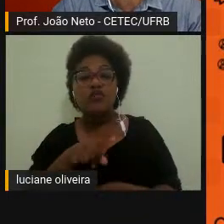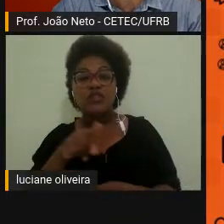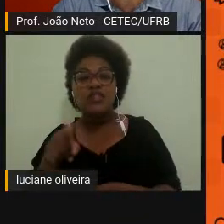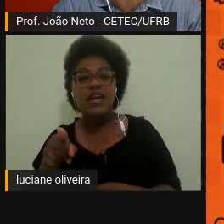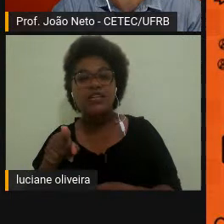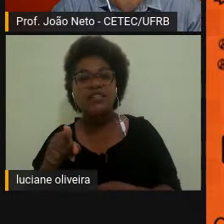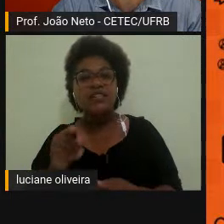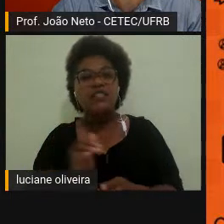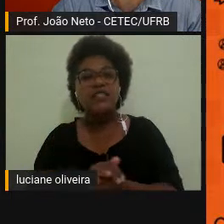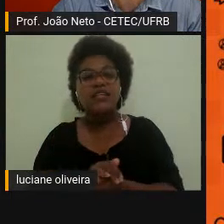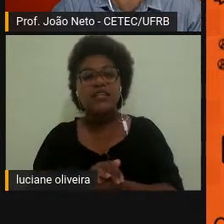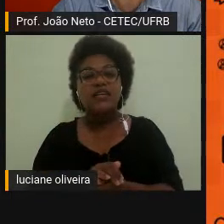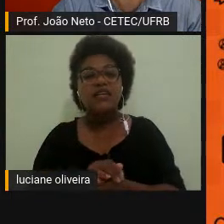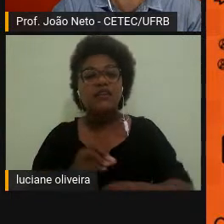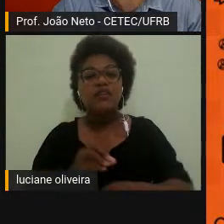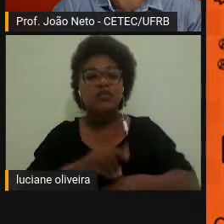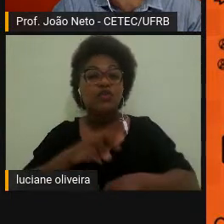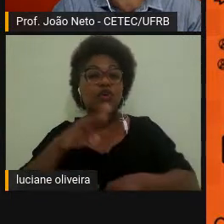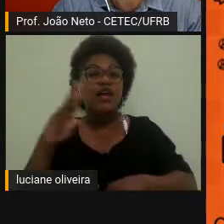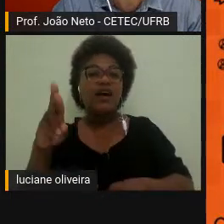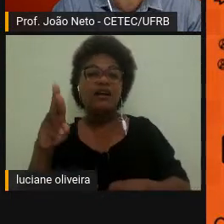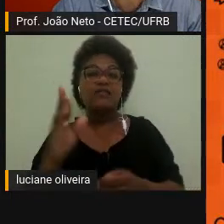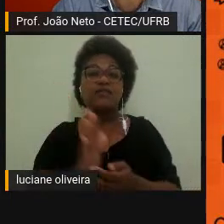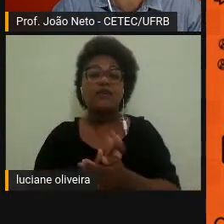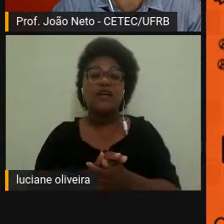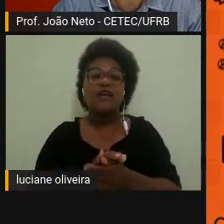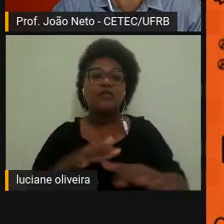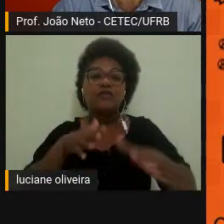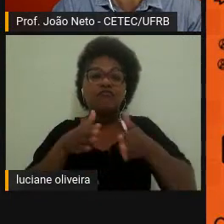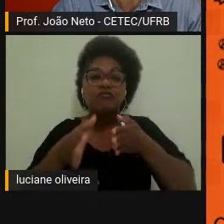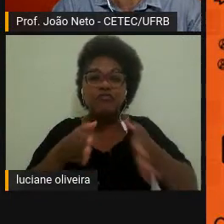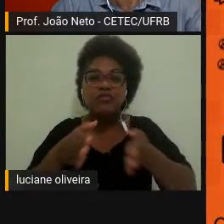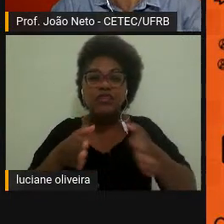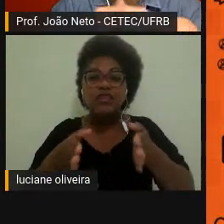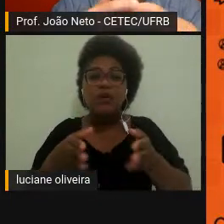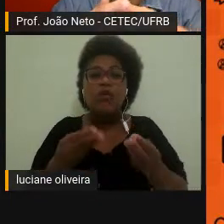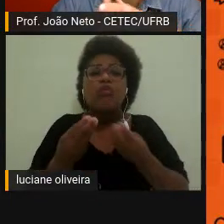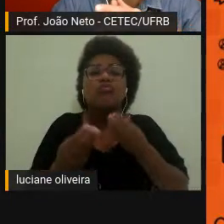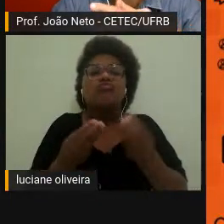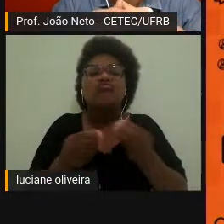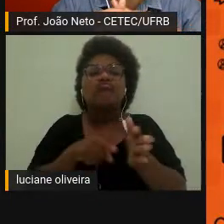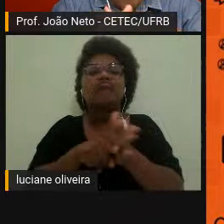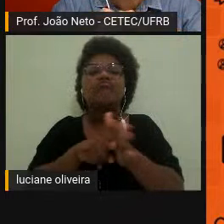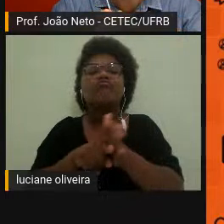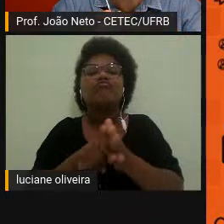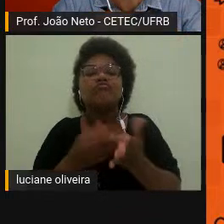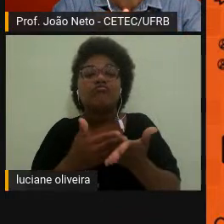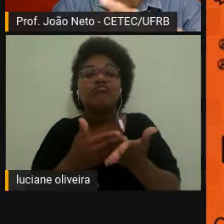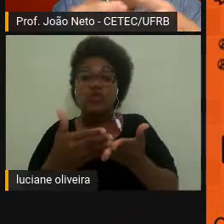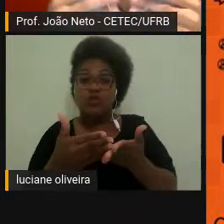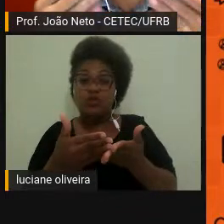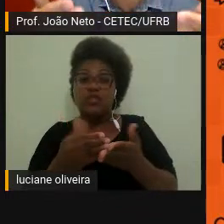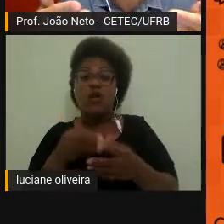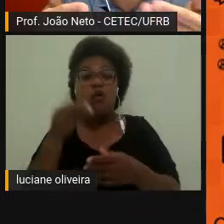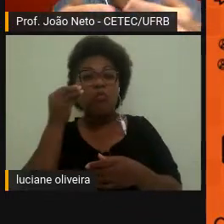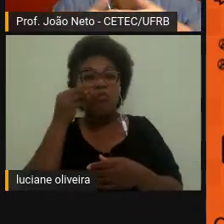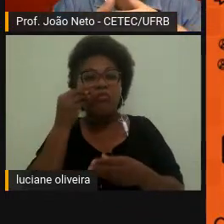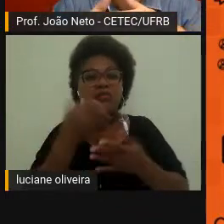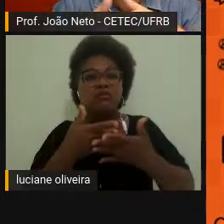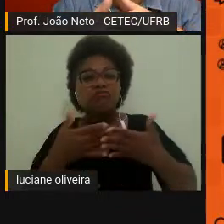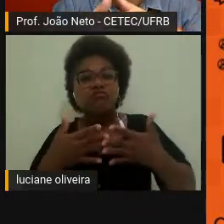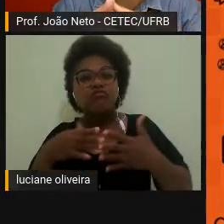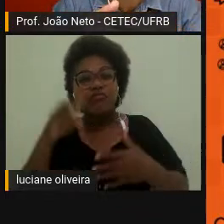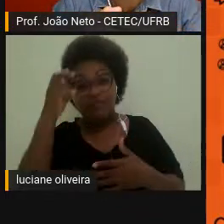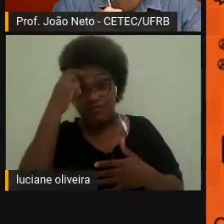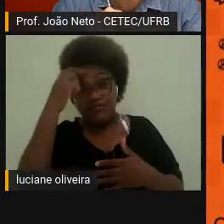a minha pesquisa de doutorado ela começou com cidades inteligentes e é automaticamente eu percebi que até por